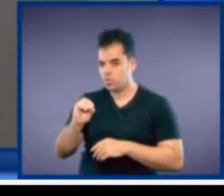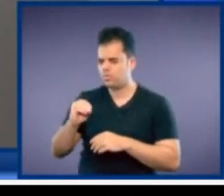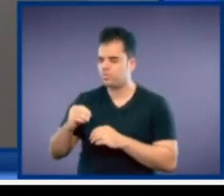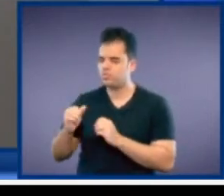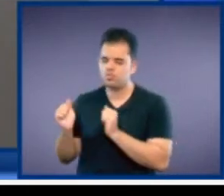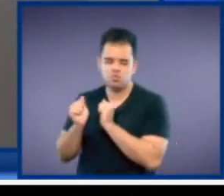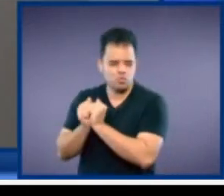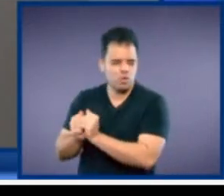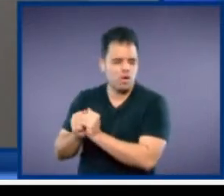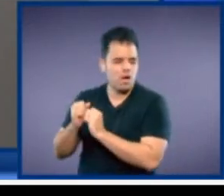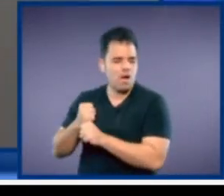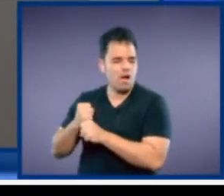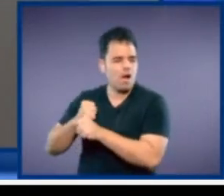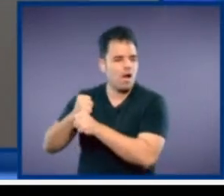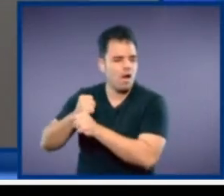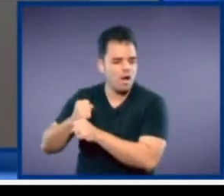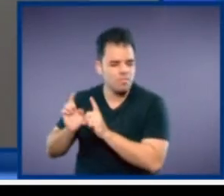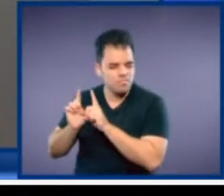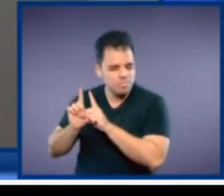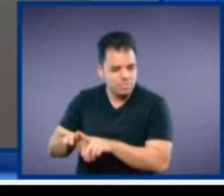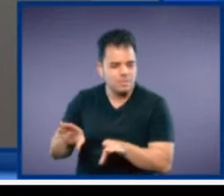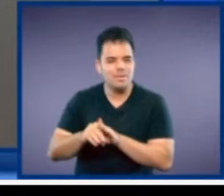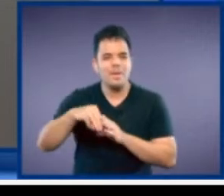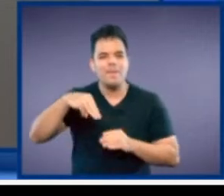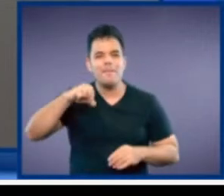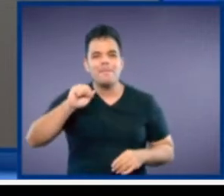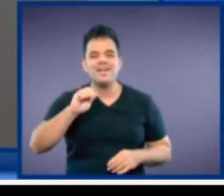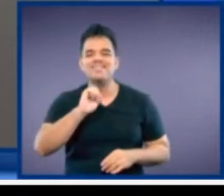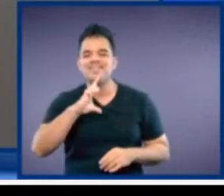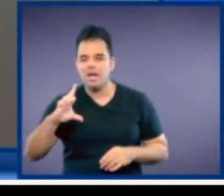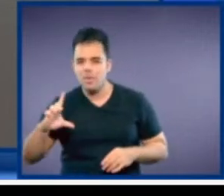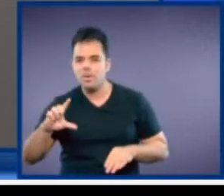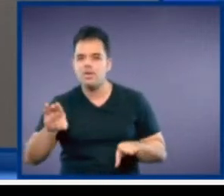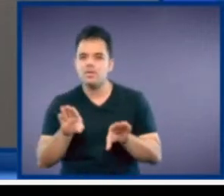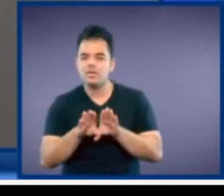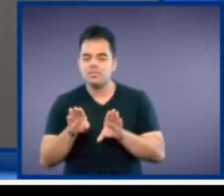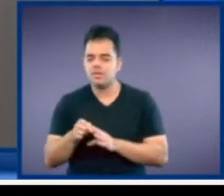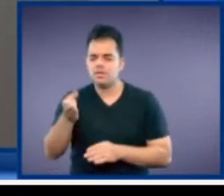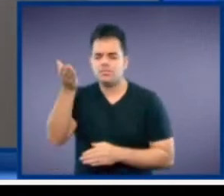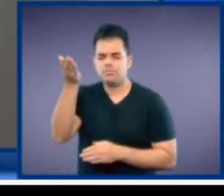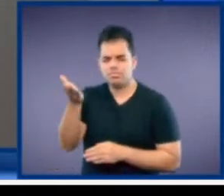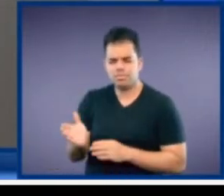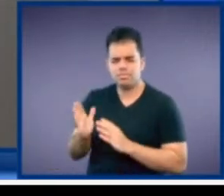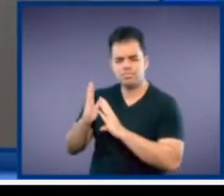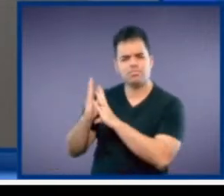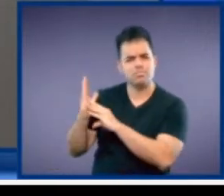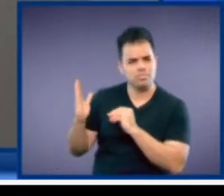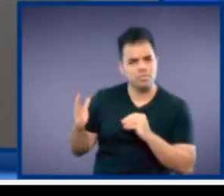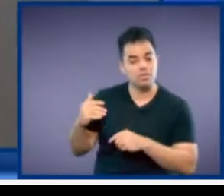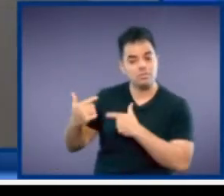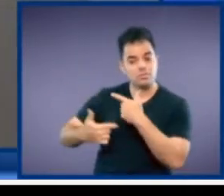jornada, Marcel, exemplo de servidor, que gerenciou esse projeto com muita dedicação